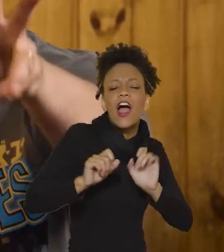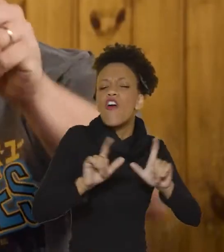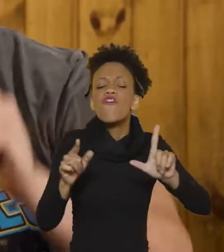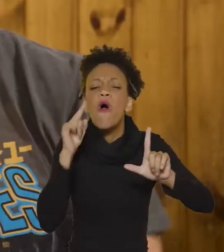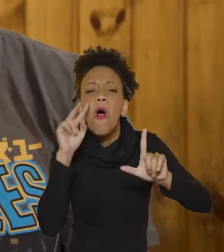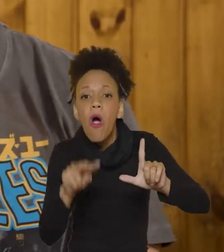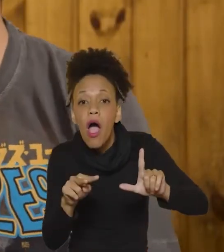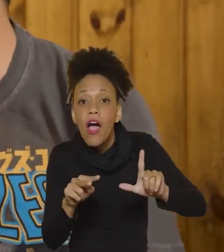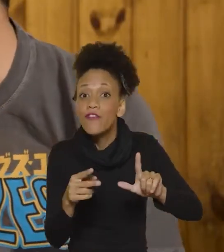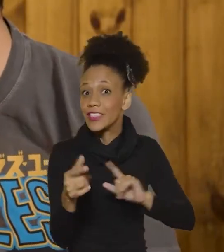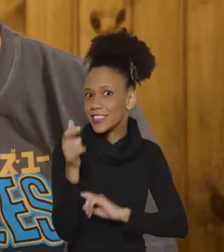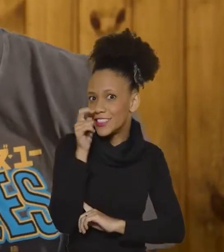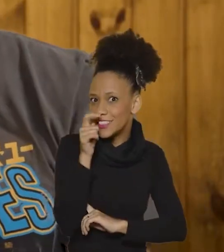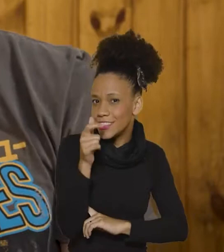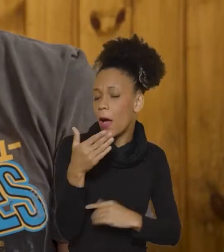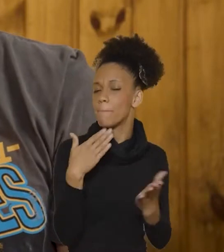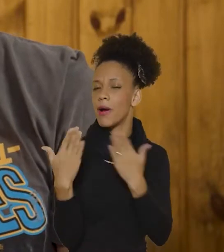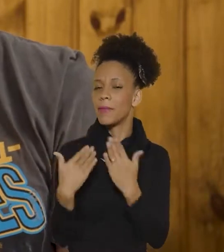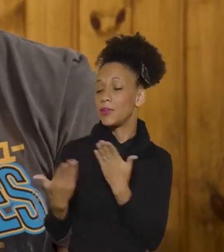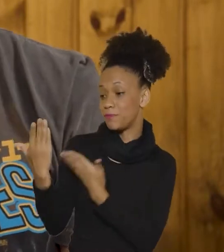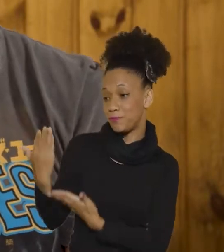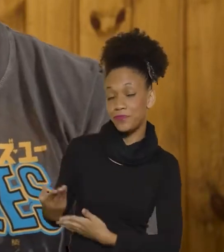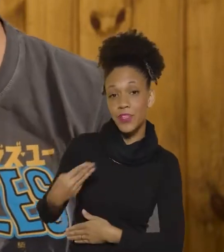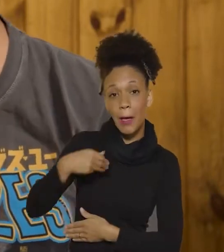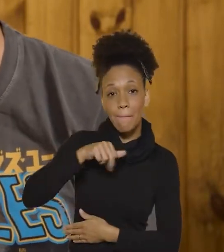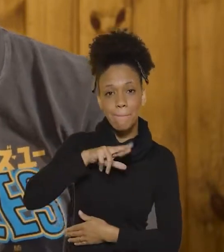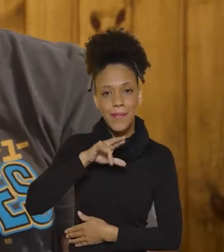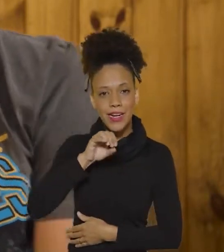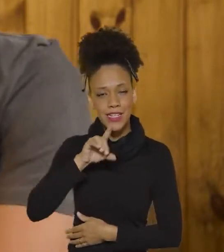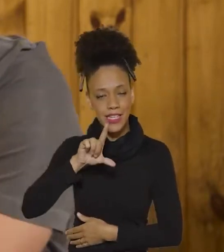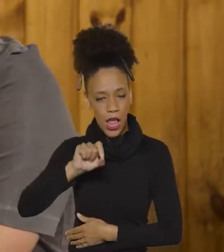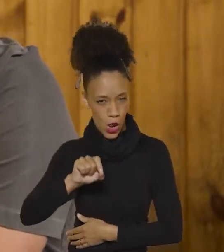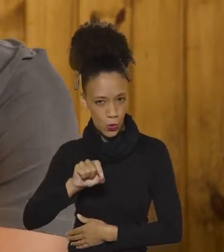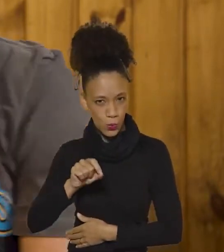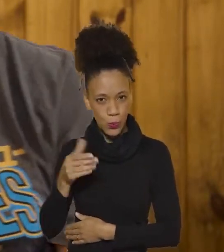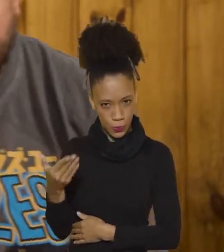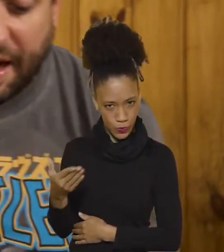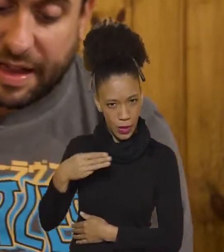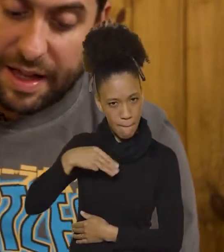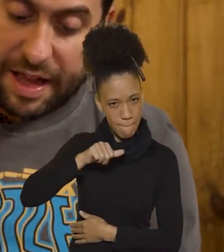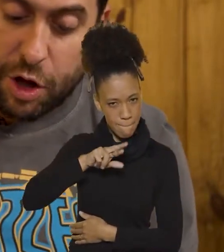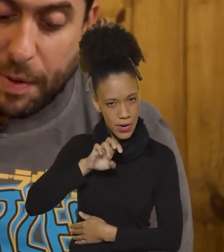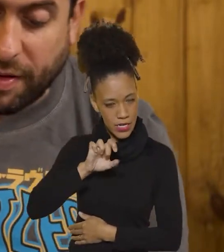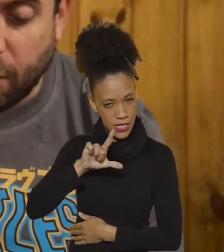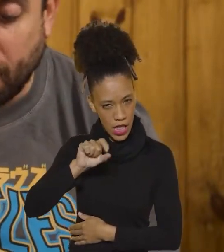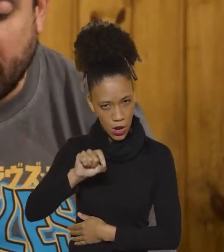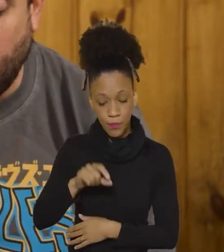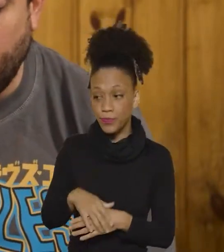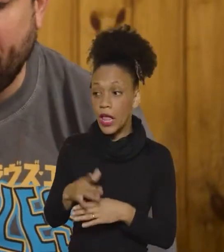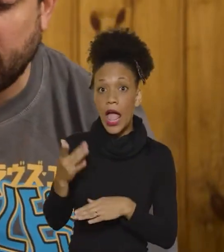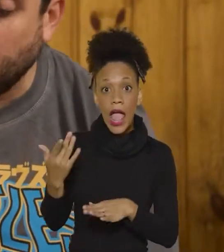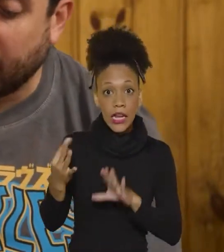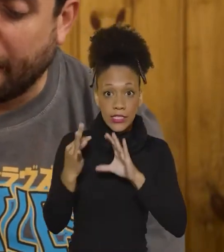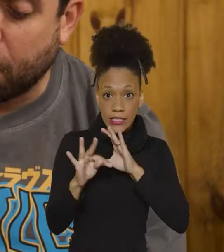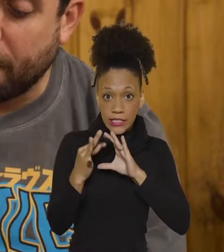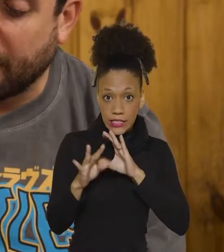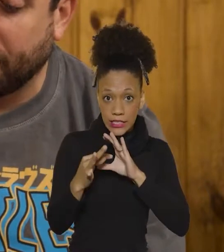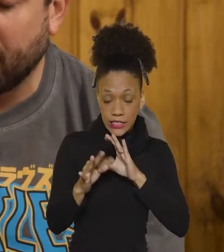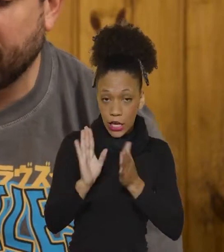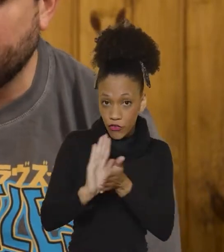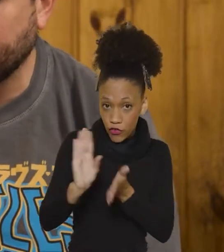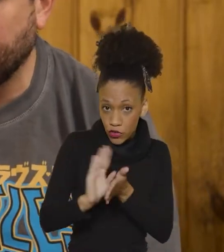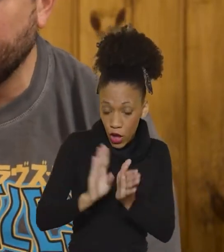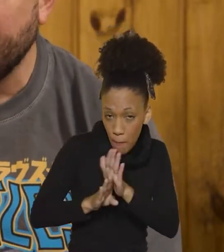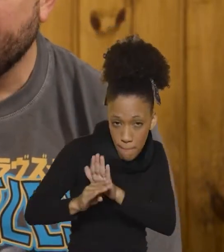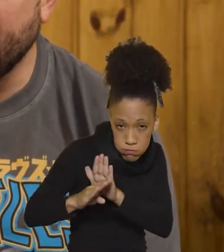Vou ver qualquer se já viu que você interessante o papo tô com ele aqui que é o Marcelo Ferreira aqui ó ele é trade desde 1999 operando nos